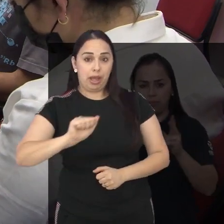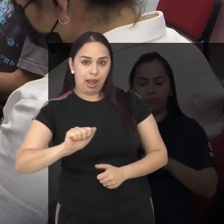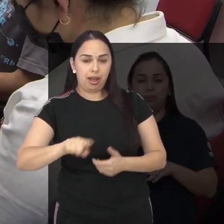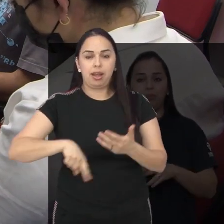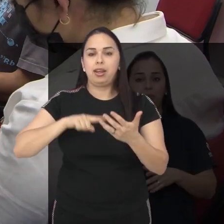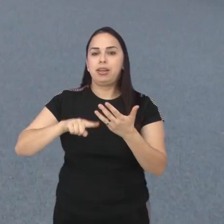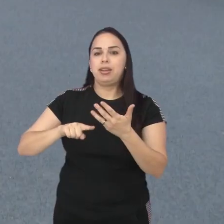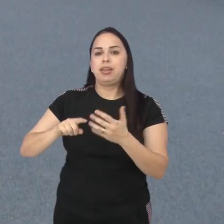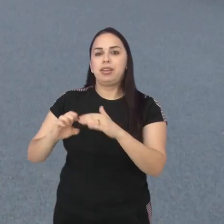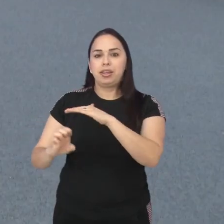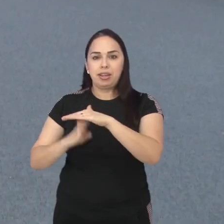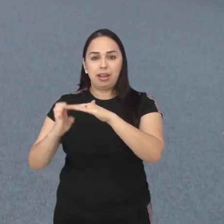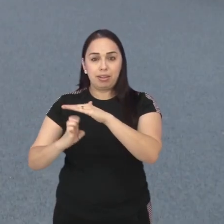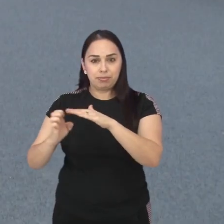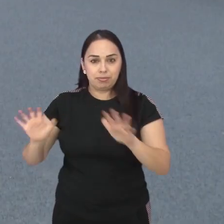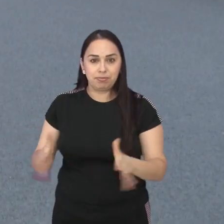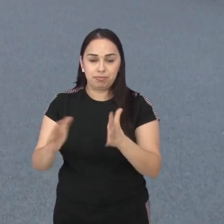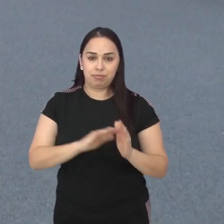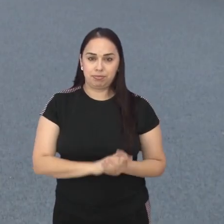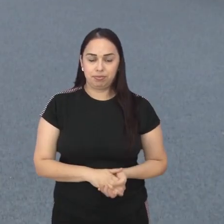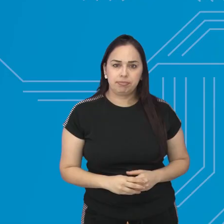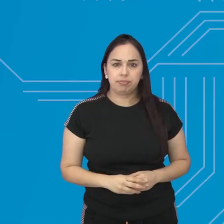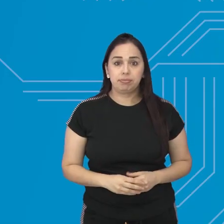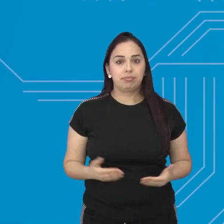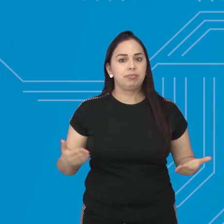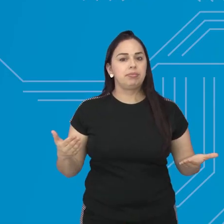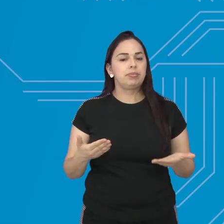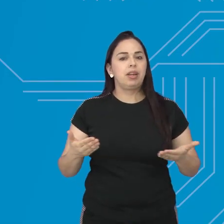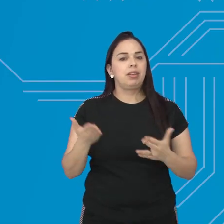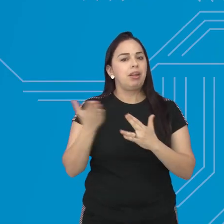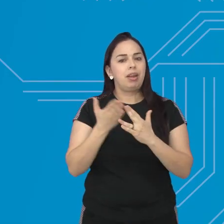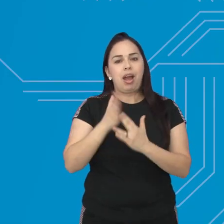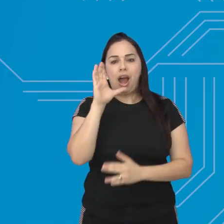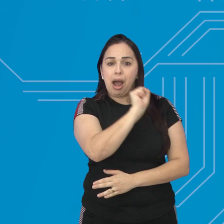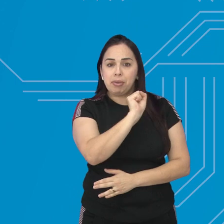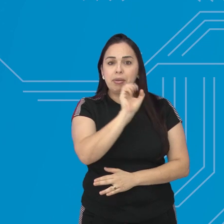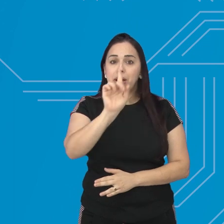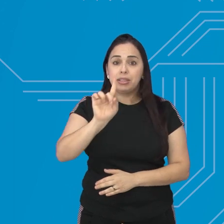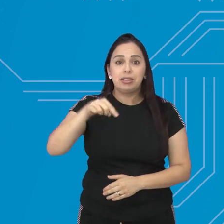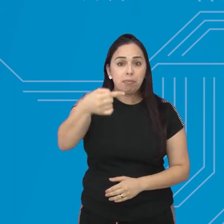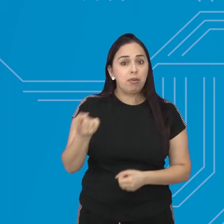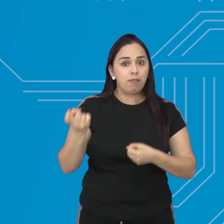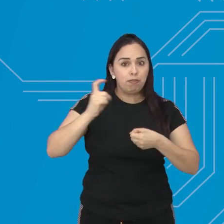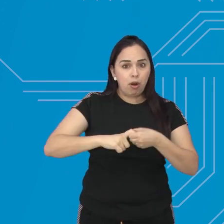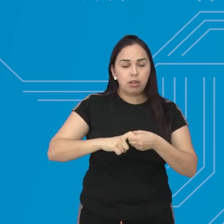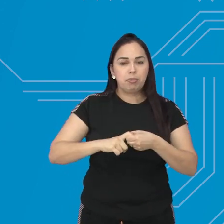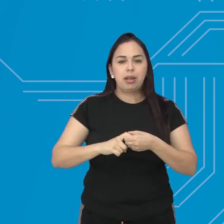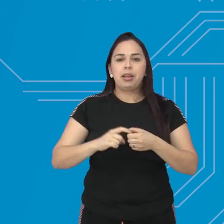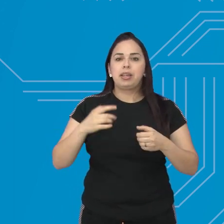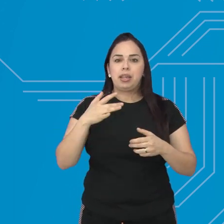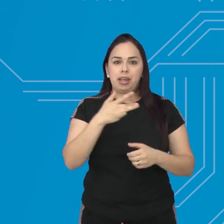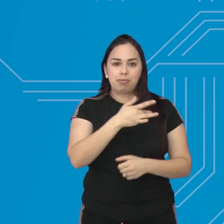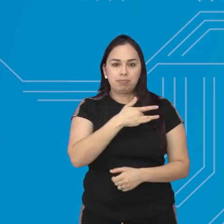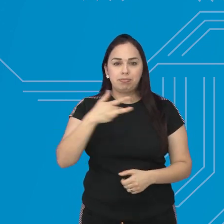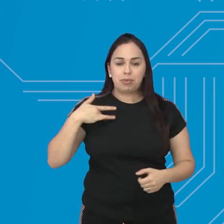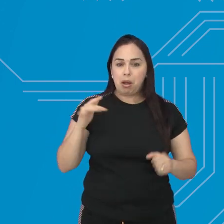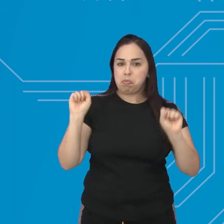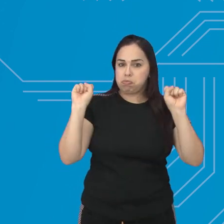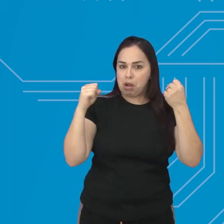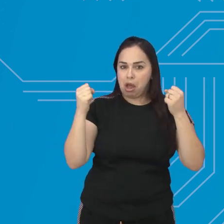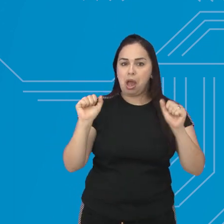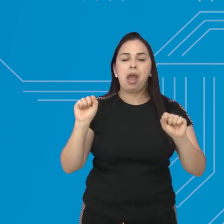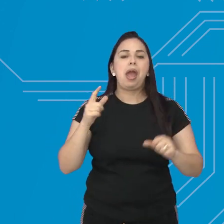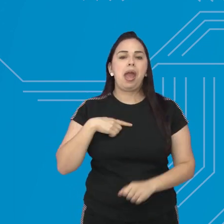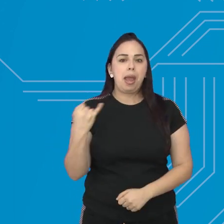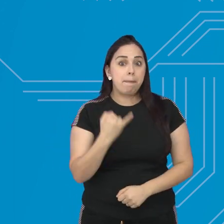do surdo e do empreendedorismo. E agora a gente vai para um breve intervalo, mas já volta para falar da importância da prática de